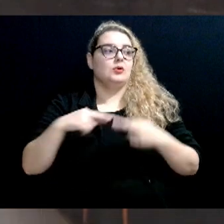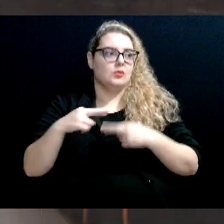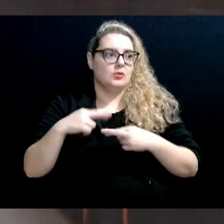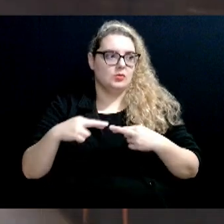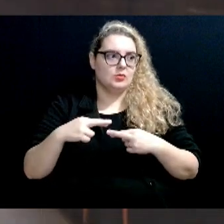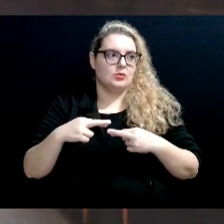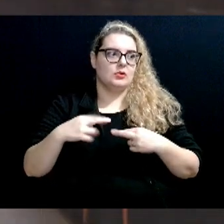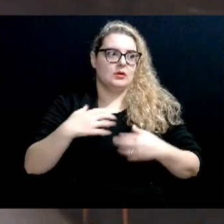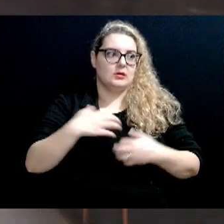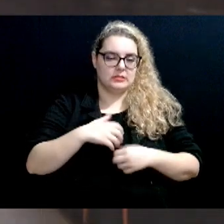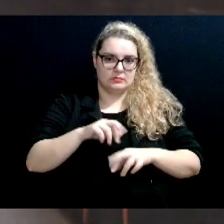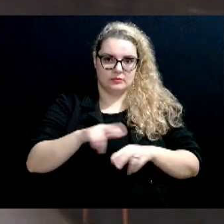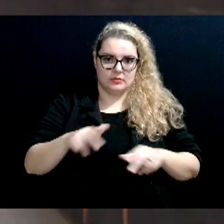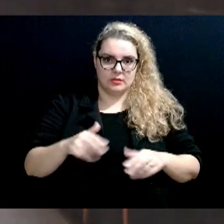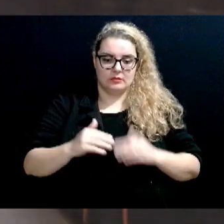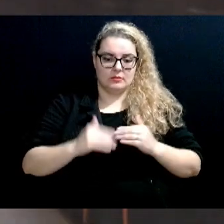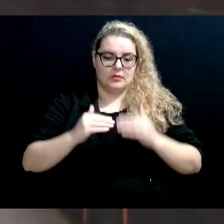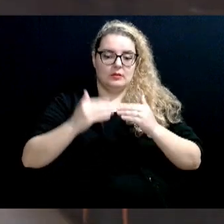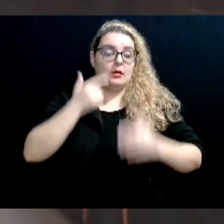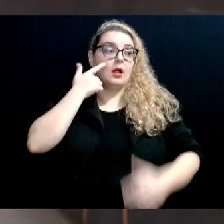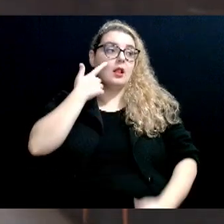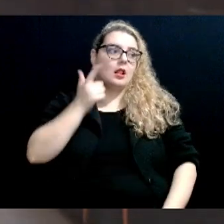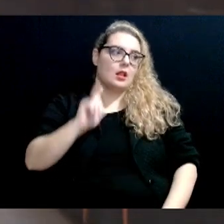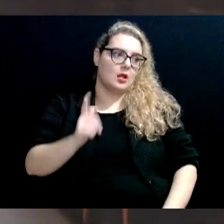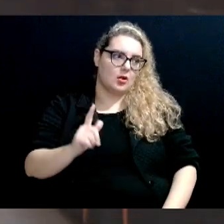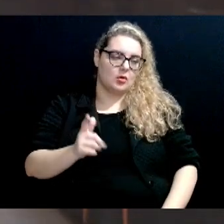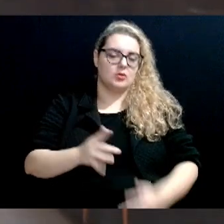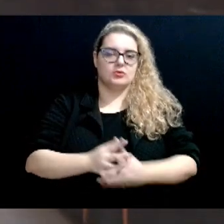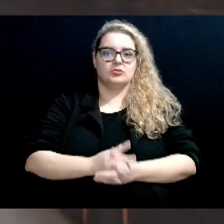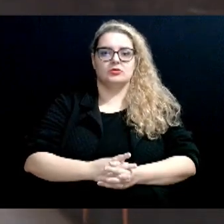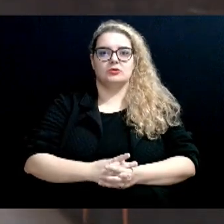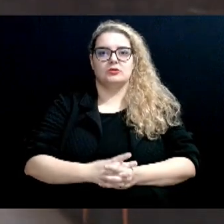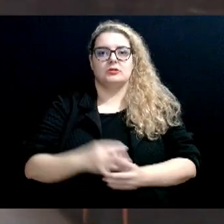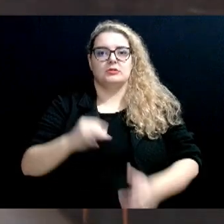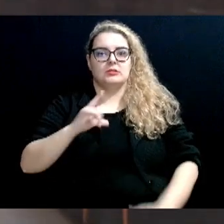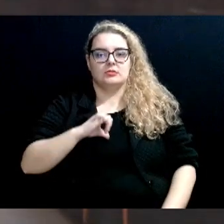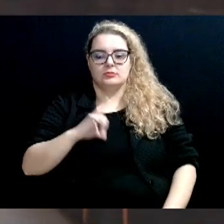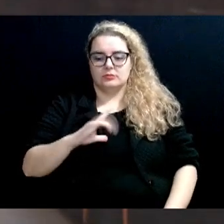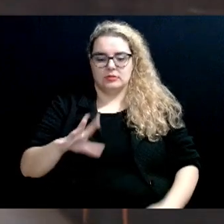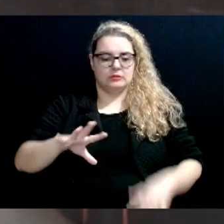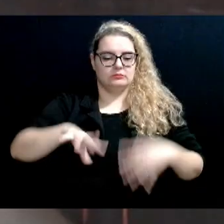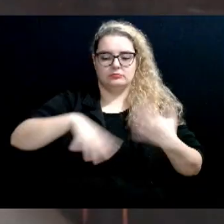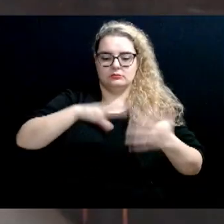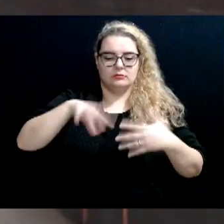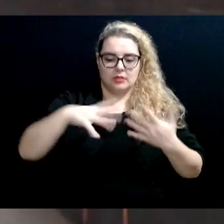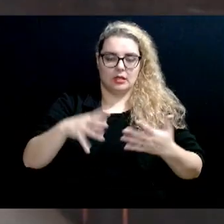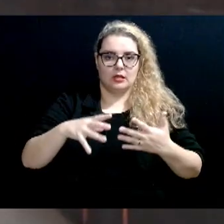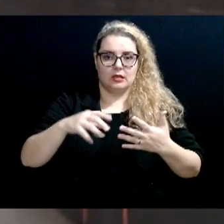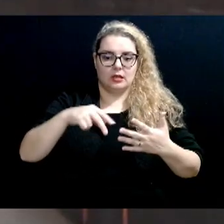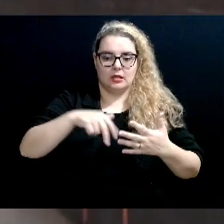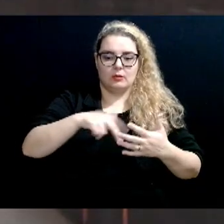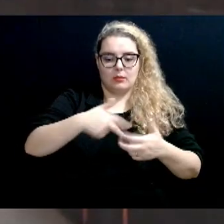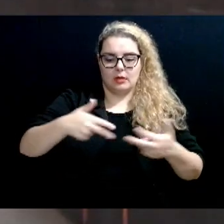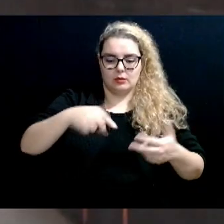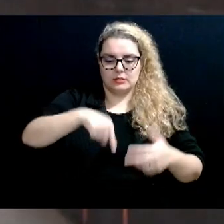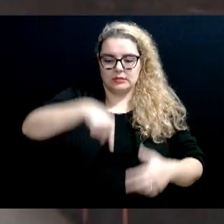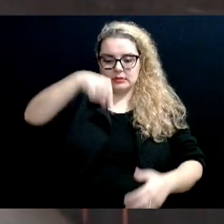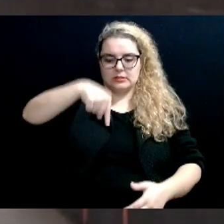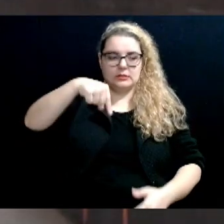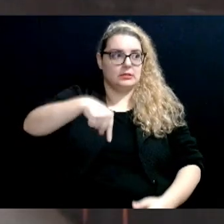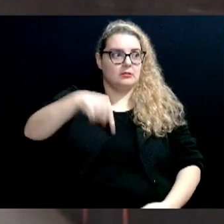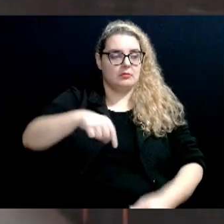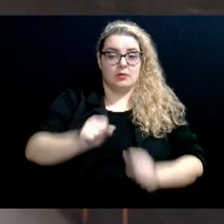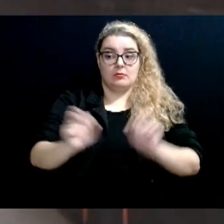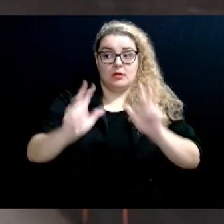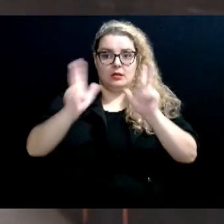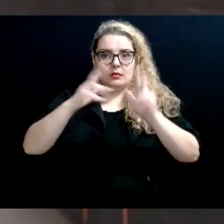para recuperar, é claro, se eu tenho um fato ali no meio disso tudo que me chama mais atenção, o que emocionalmente para mim